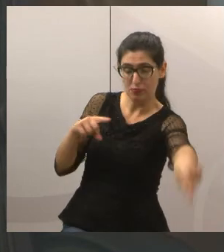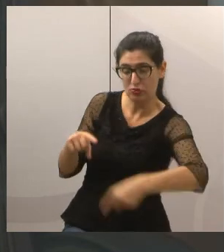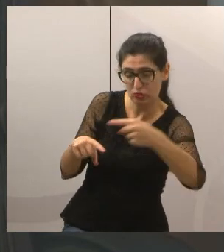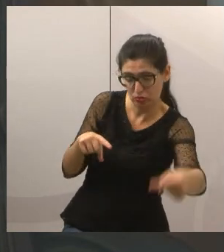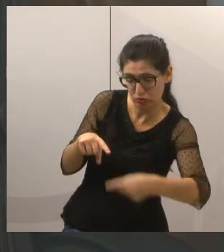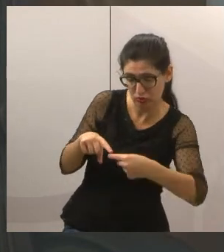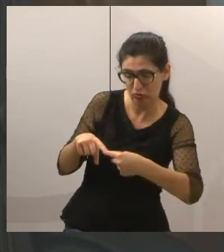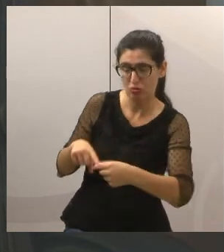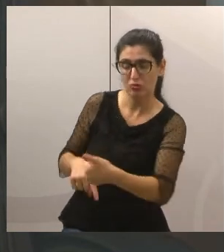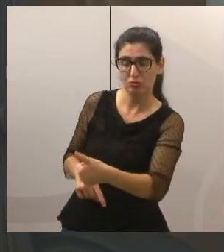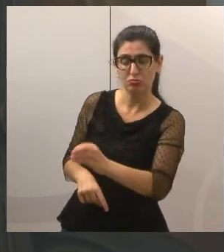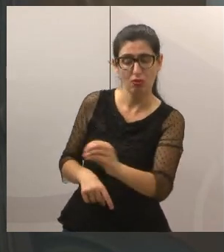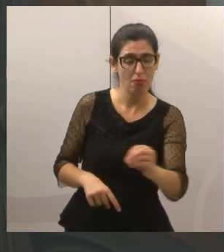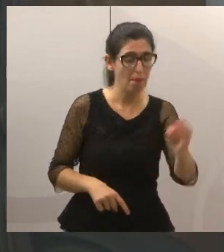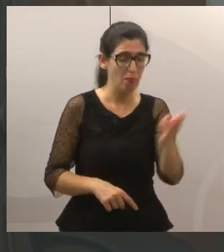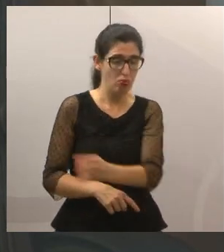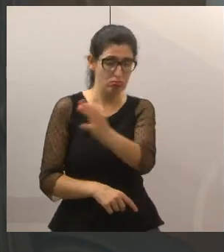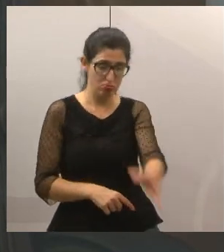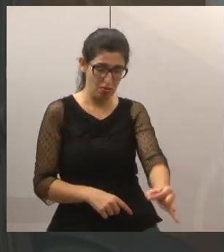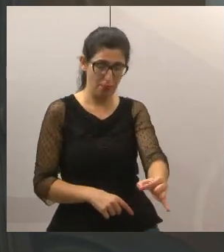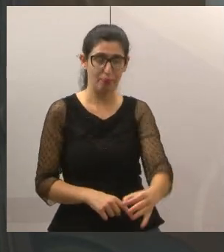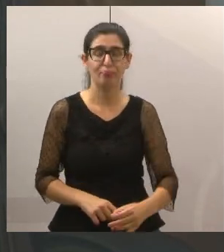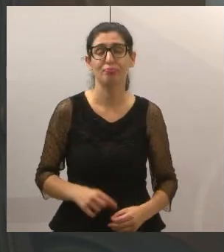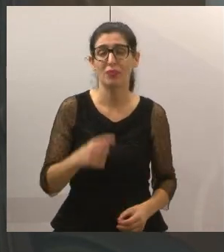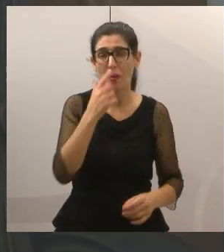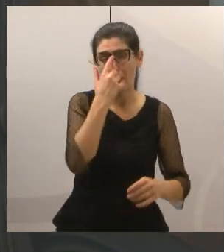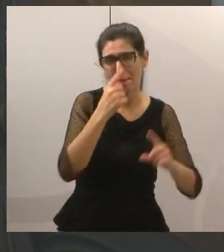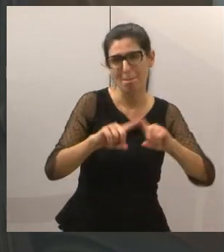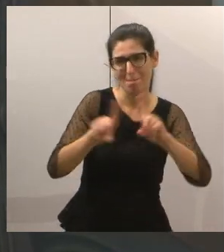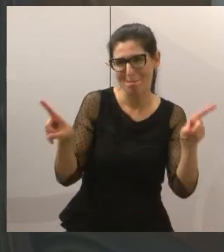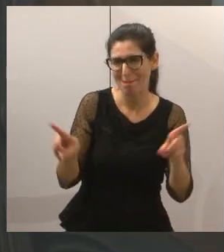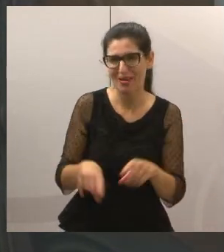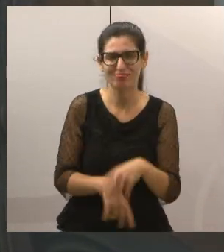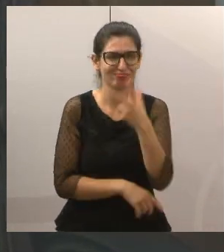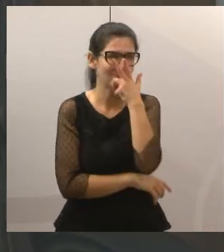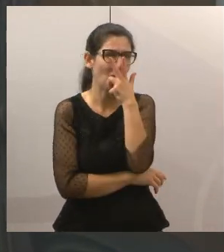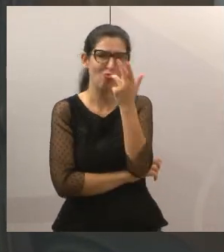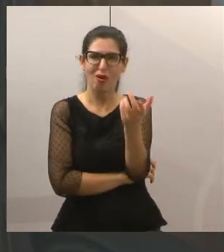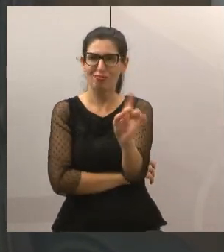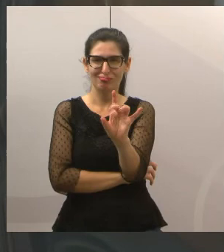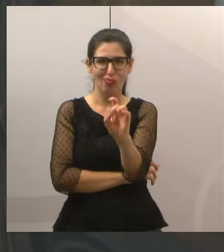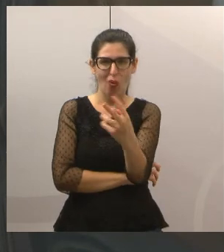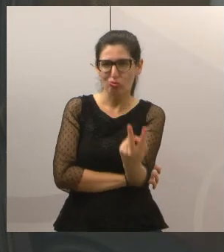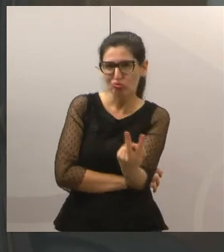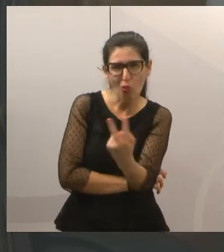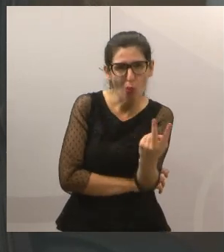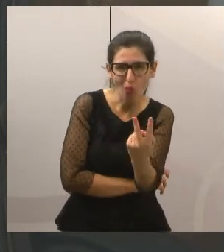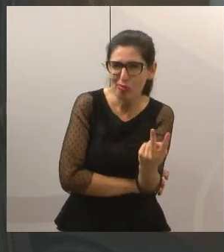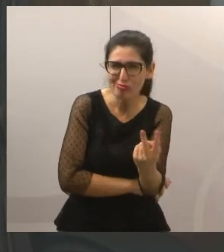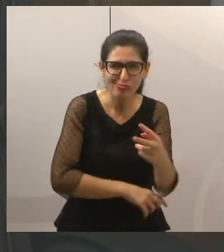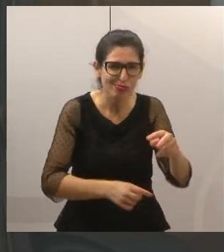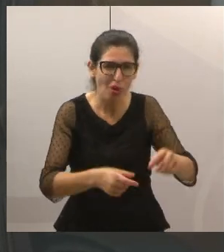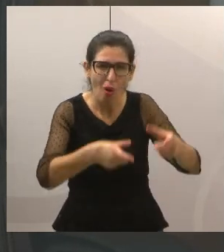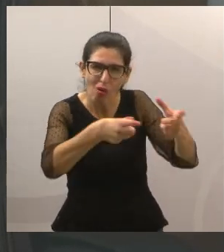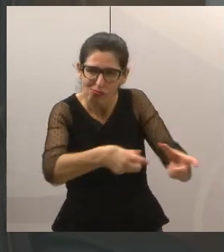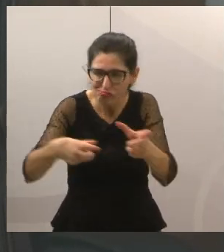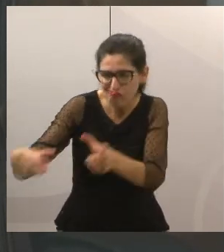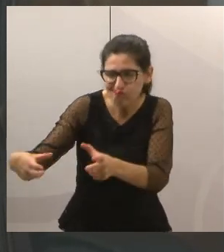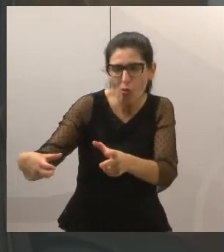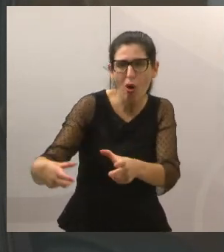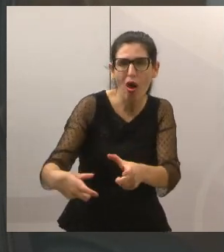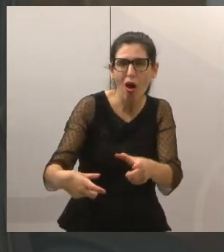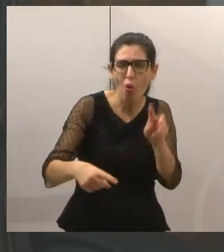de esgoto. Foram feitas poucas, salvo engano, 2 estações de tratamento de esgoto, Imperial e Pedra